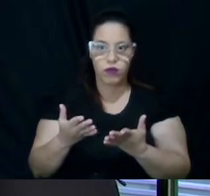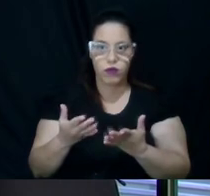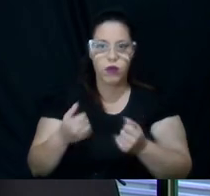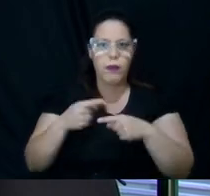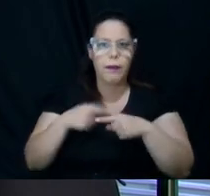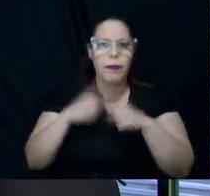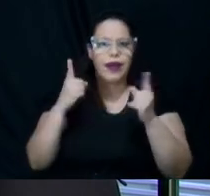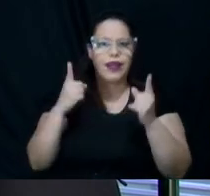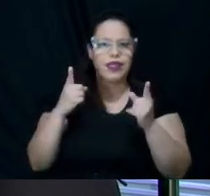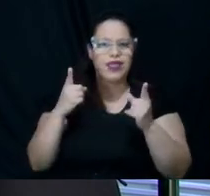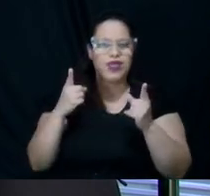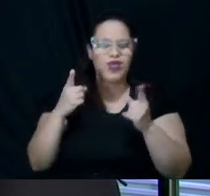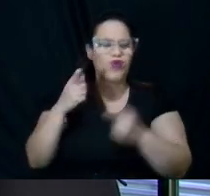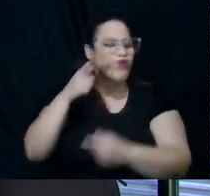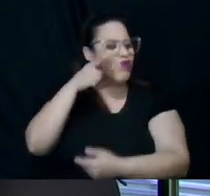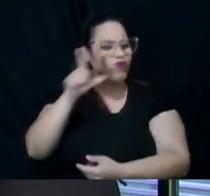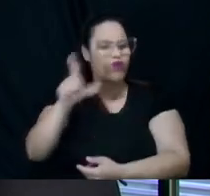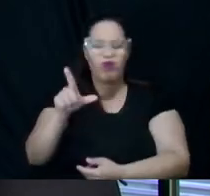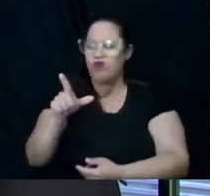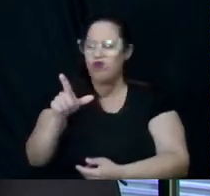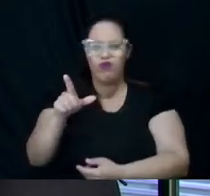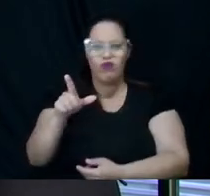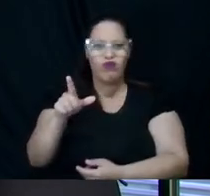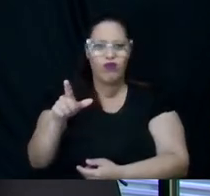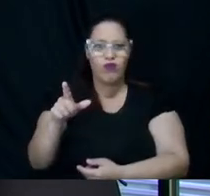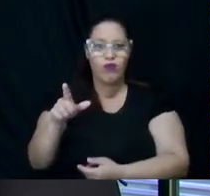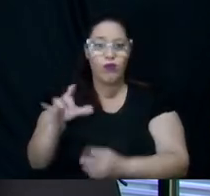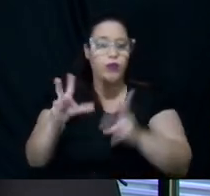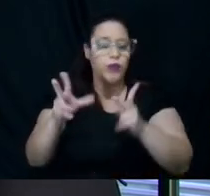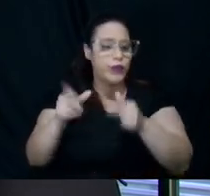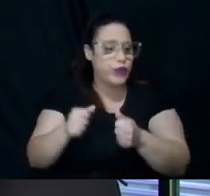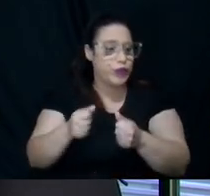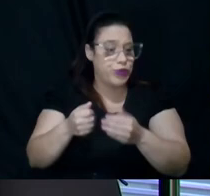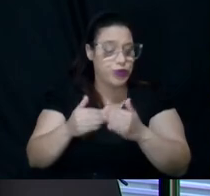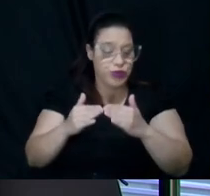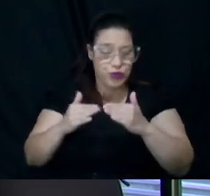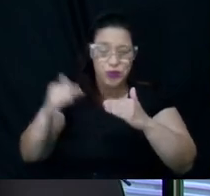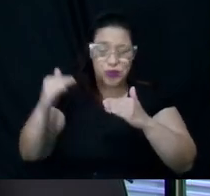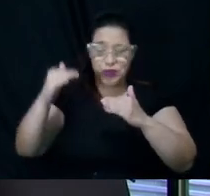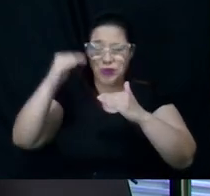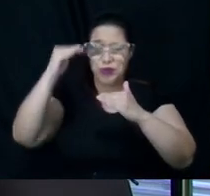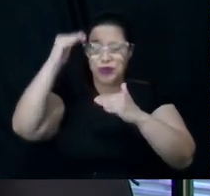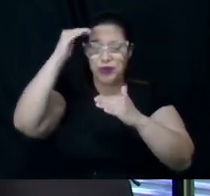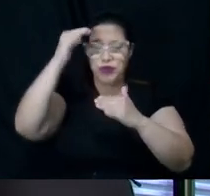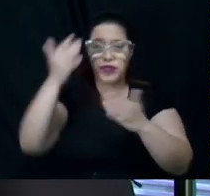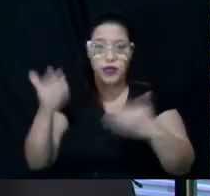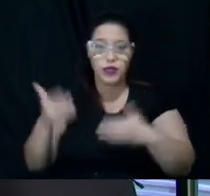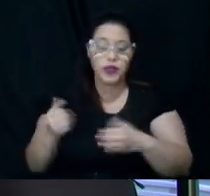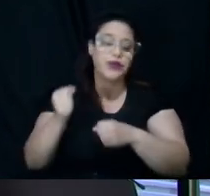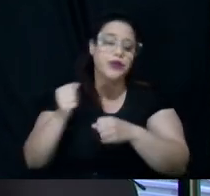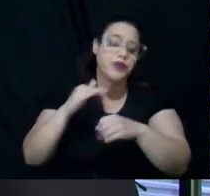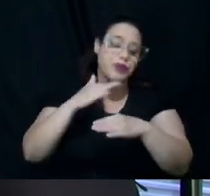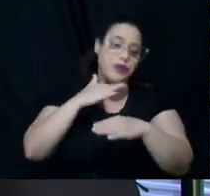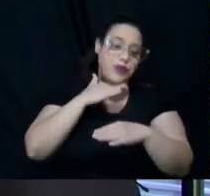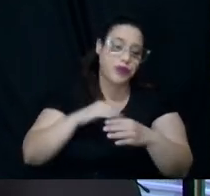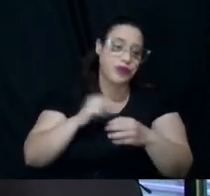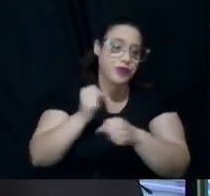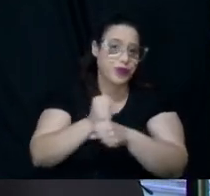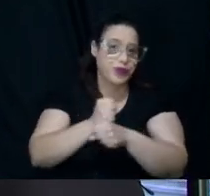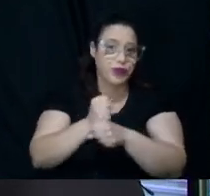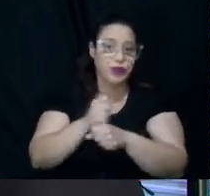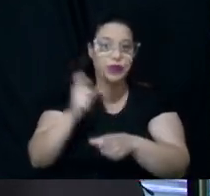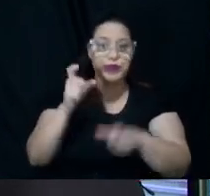conseguiu acertar, quitar todas essas dívidas e aumentou as dívidas agora no meio do ano? O que que a pessoa faz para sair